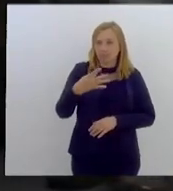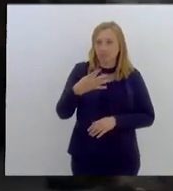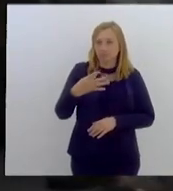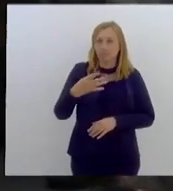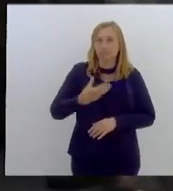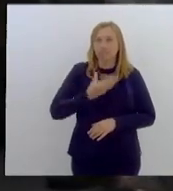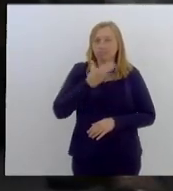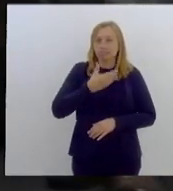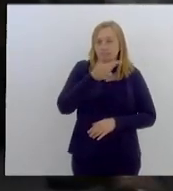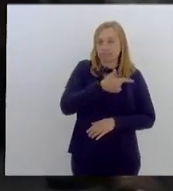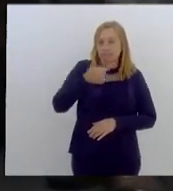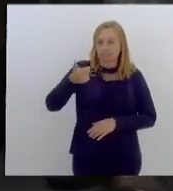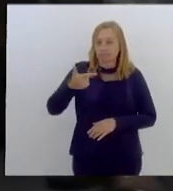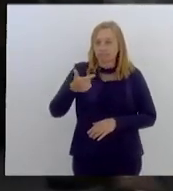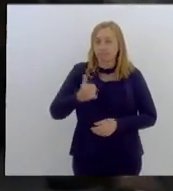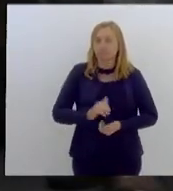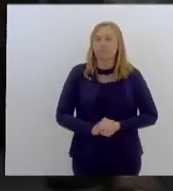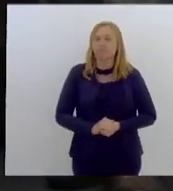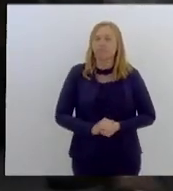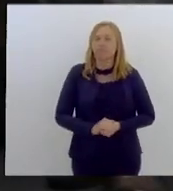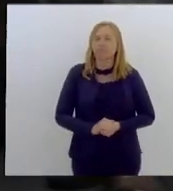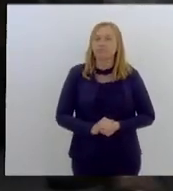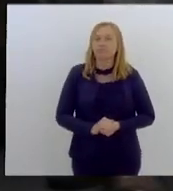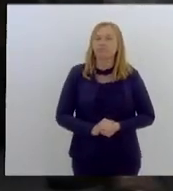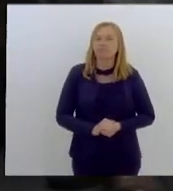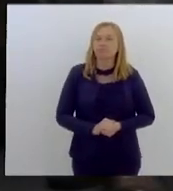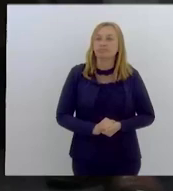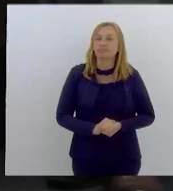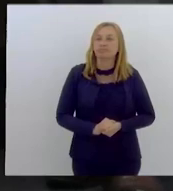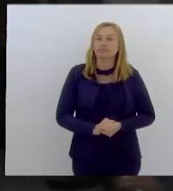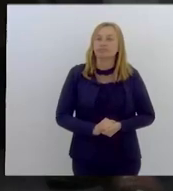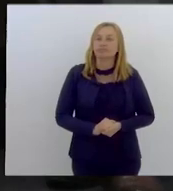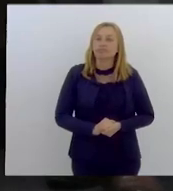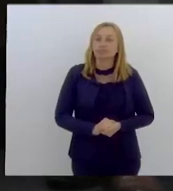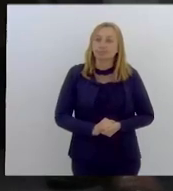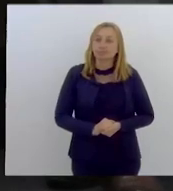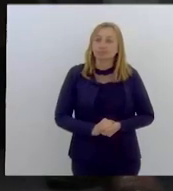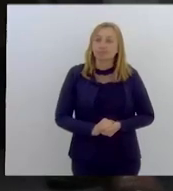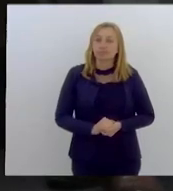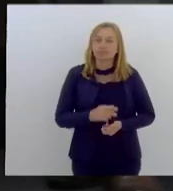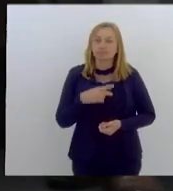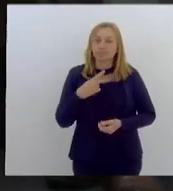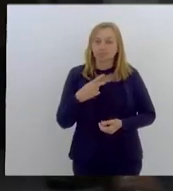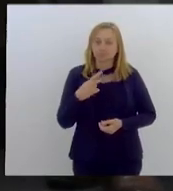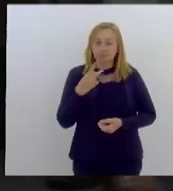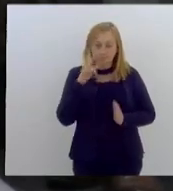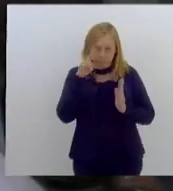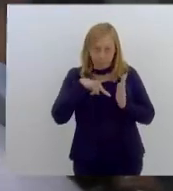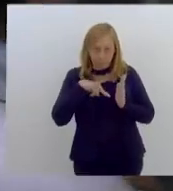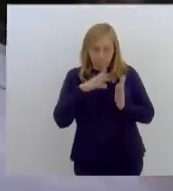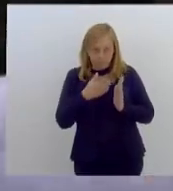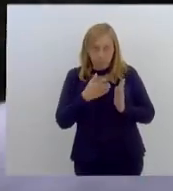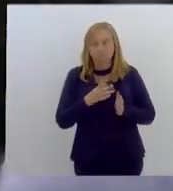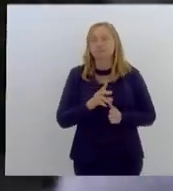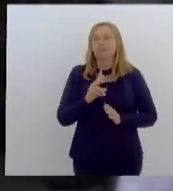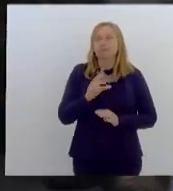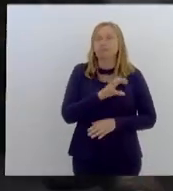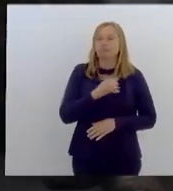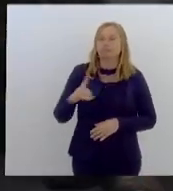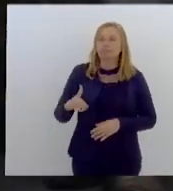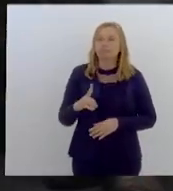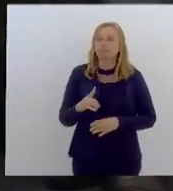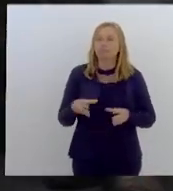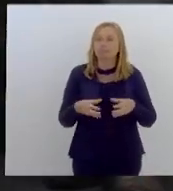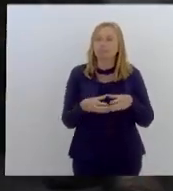de 2022, que a coordenadora... Vou ler na íntegra, tá? O coordenador da